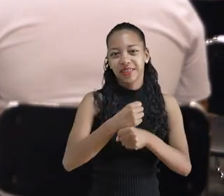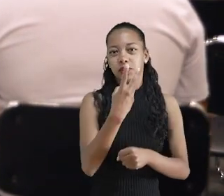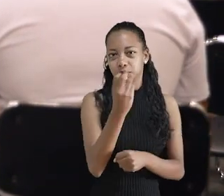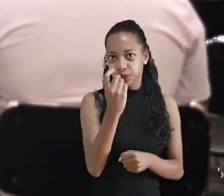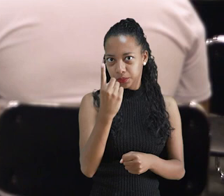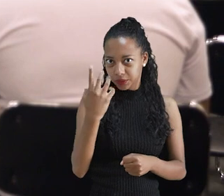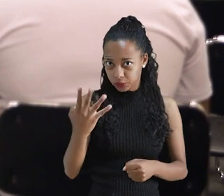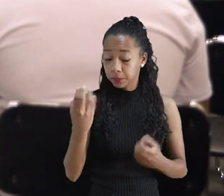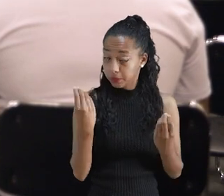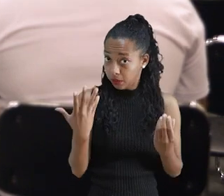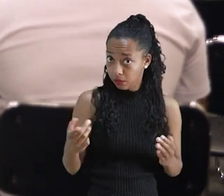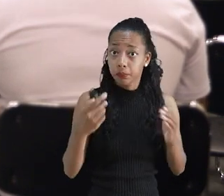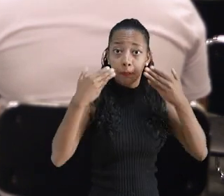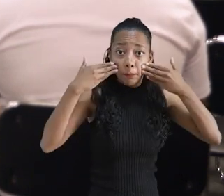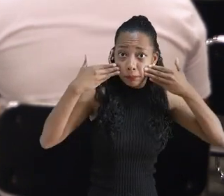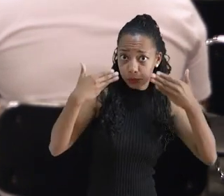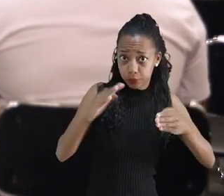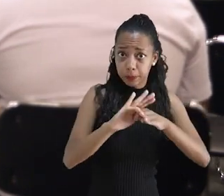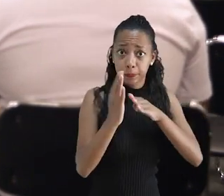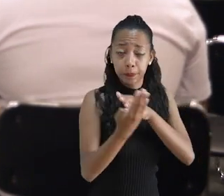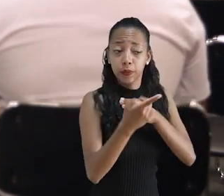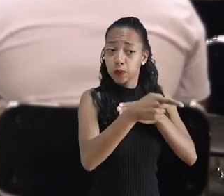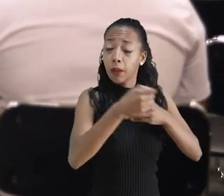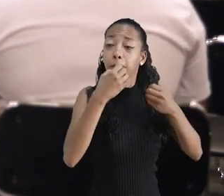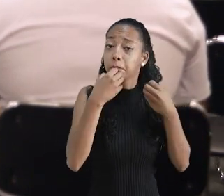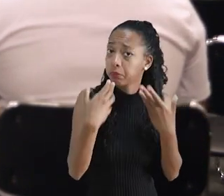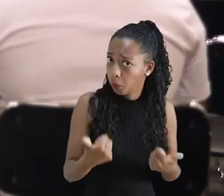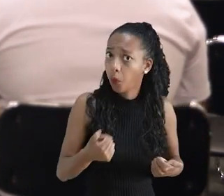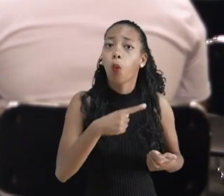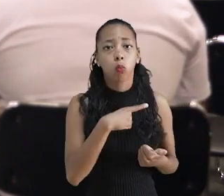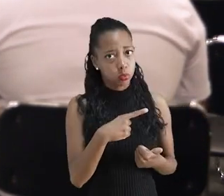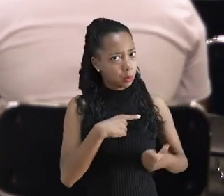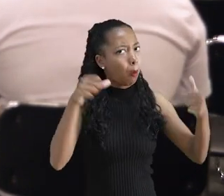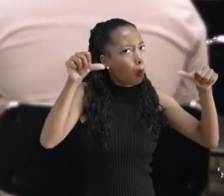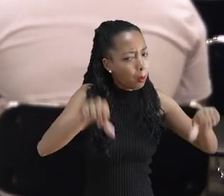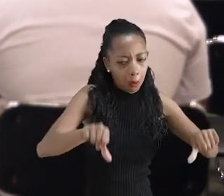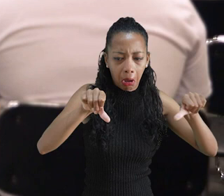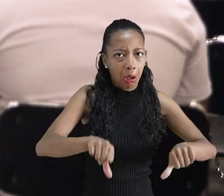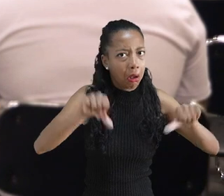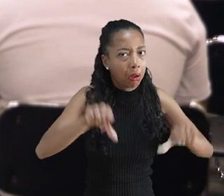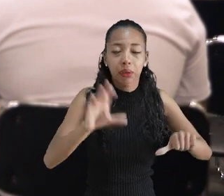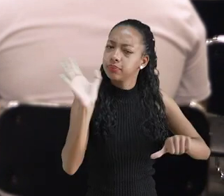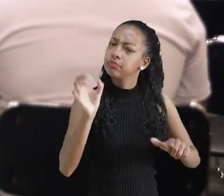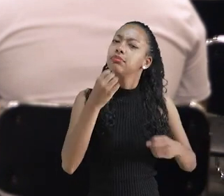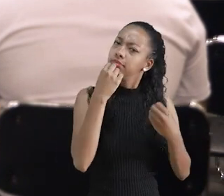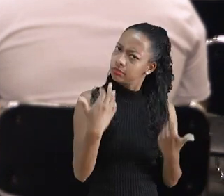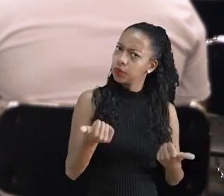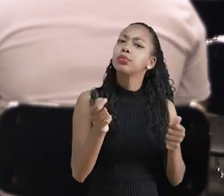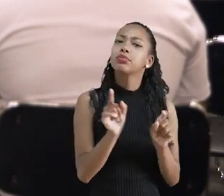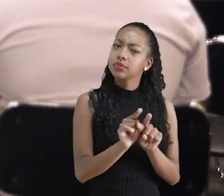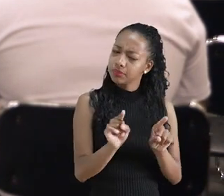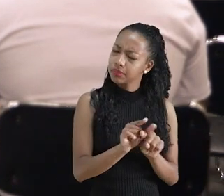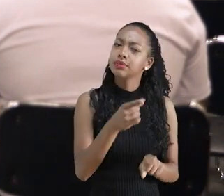2014 a gente surgiu com essa proposta de mostrar o bairro da Terra Firme com outro viés né a partir do nosso olhar daquele que está dendro aquele que vivencia